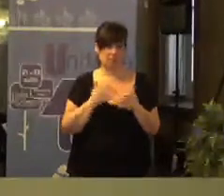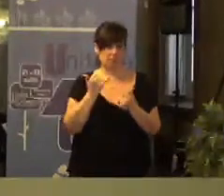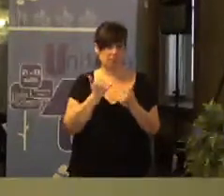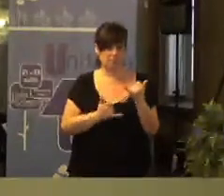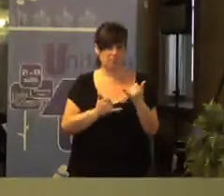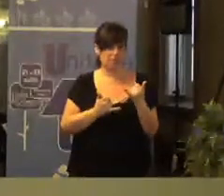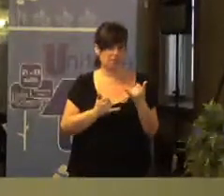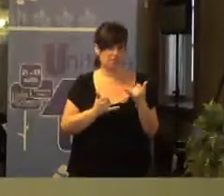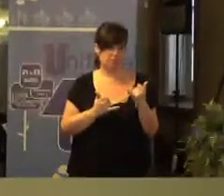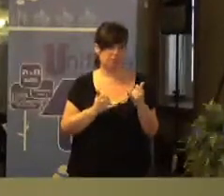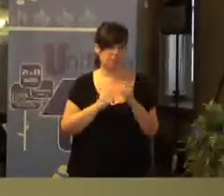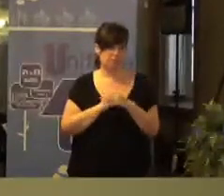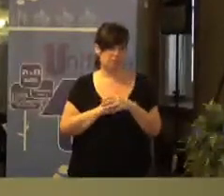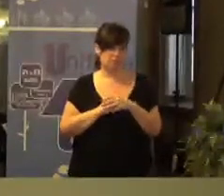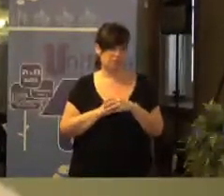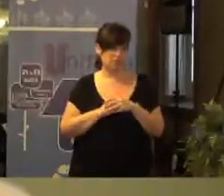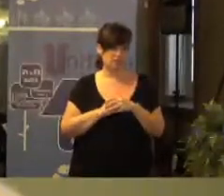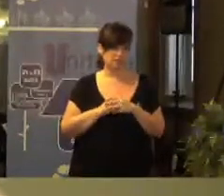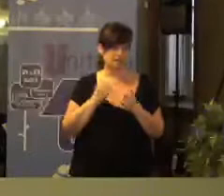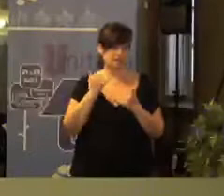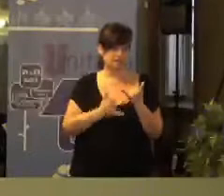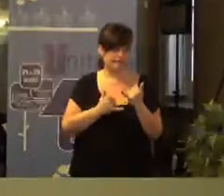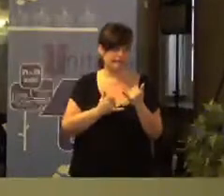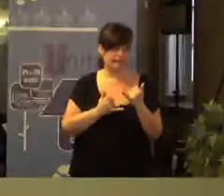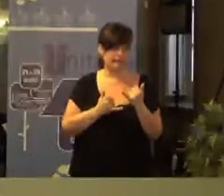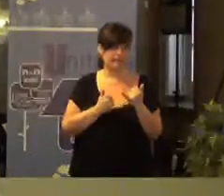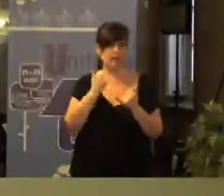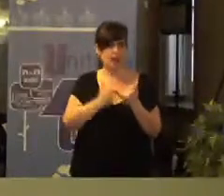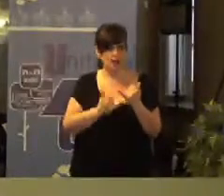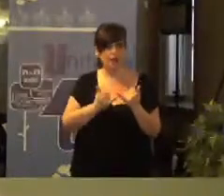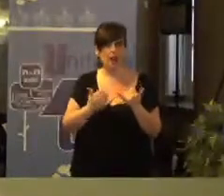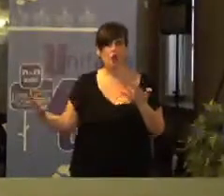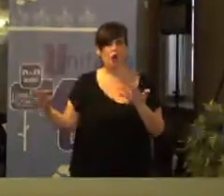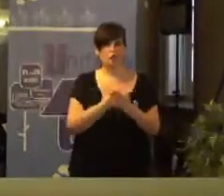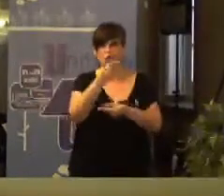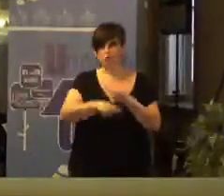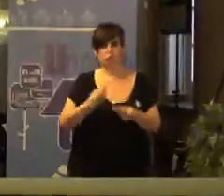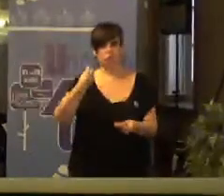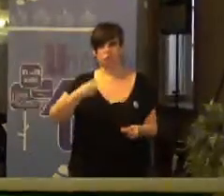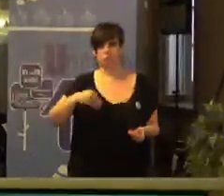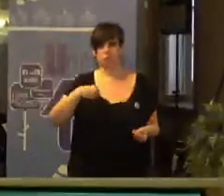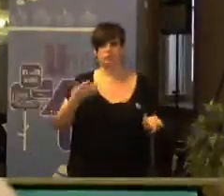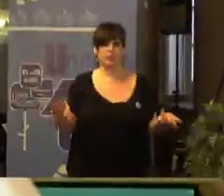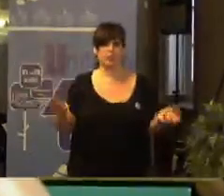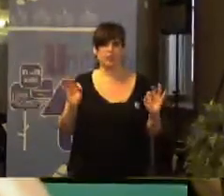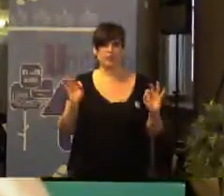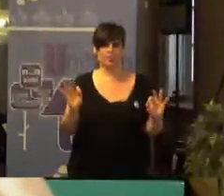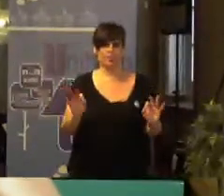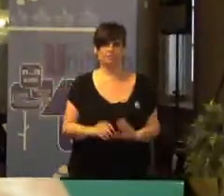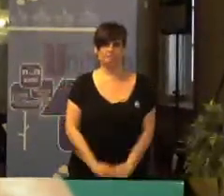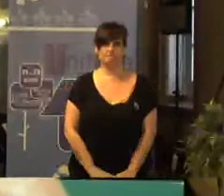está lá o Centeno no Eurogrupo para garantir que todos os outros fazem o mesmo. Portanto, sobre isso não há